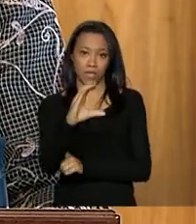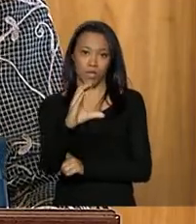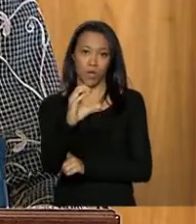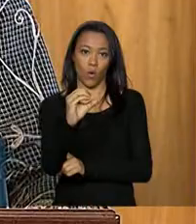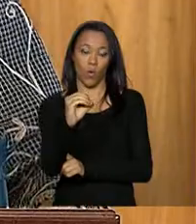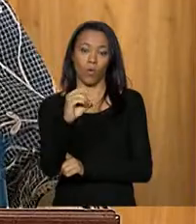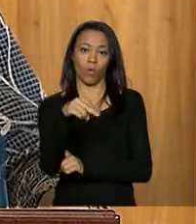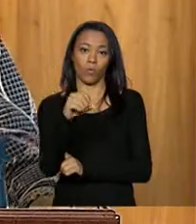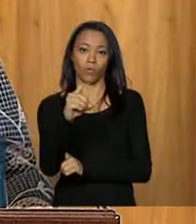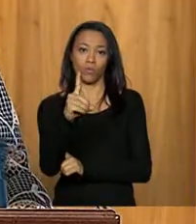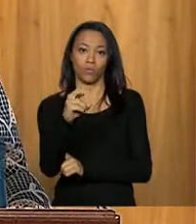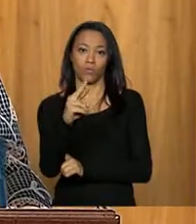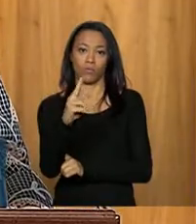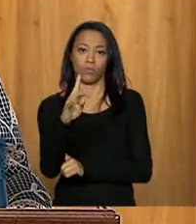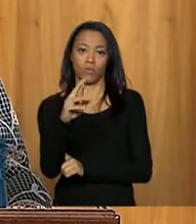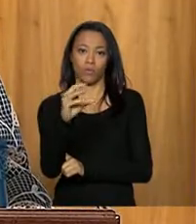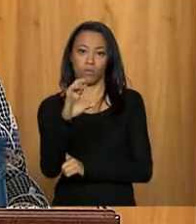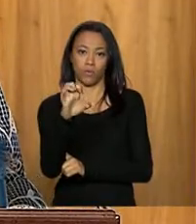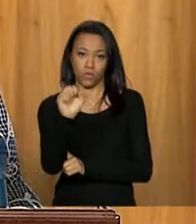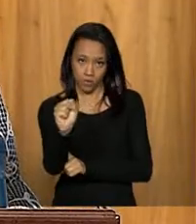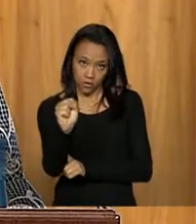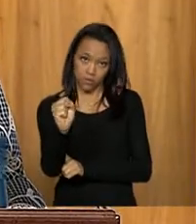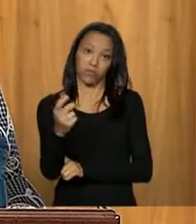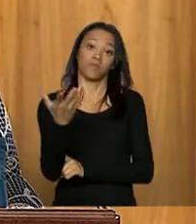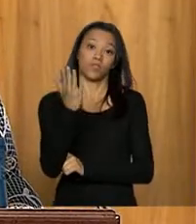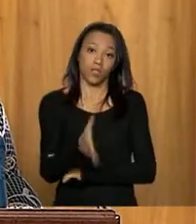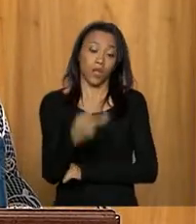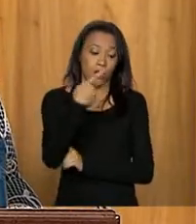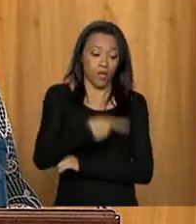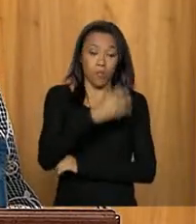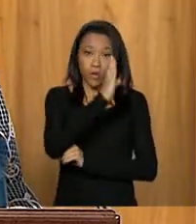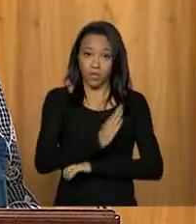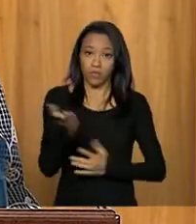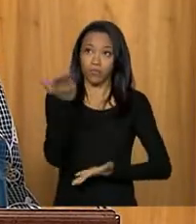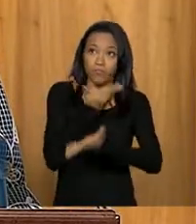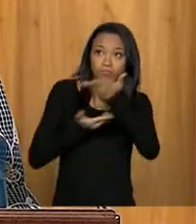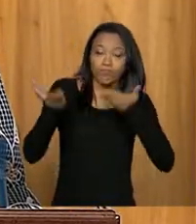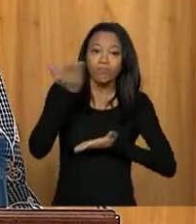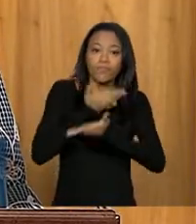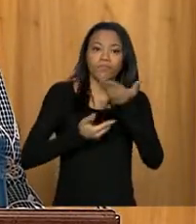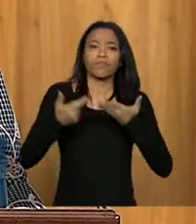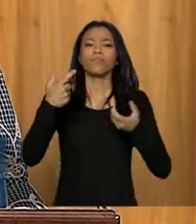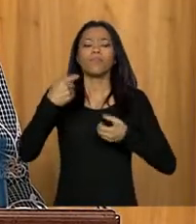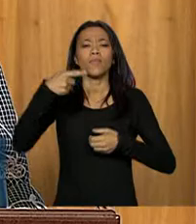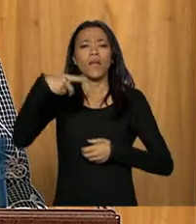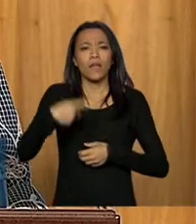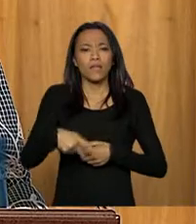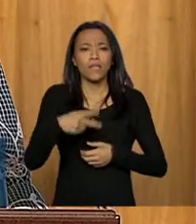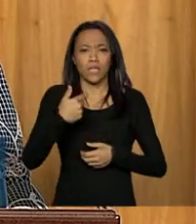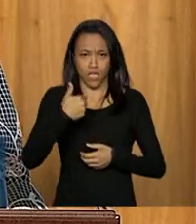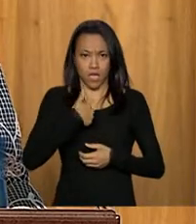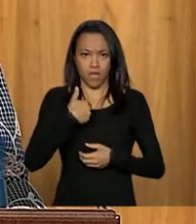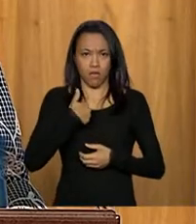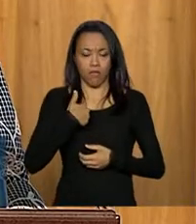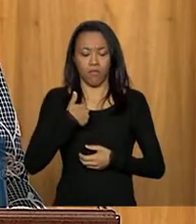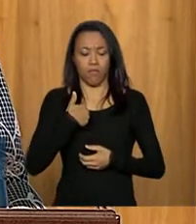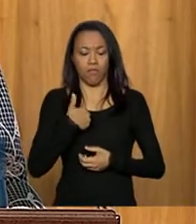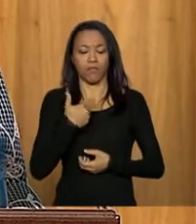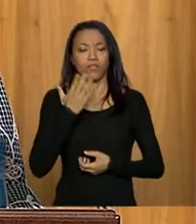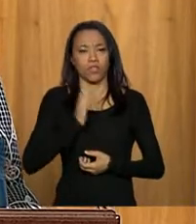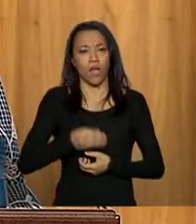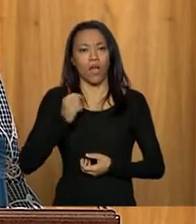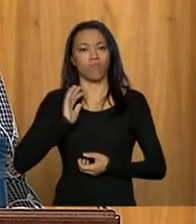Micro, joint venture coreana com o Brasil, em São Leopoldo, na qual eu tive